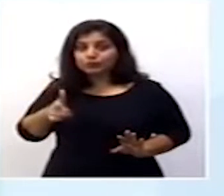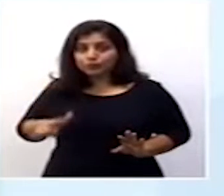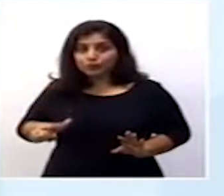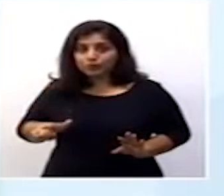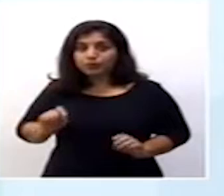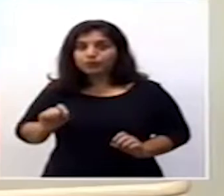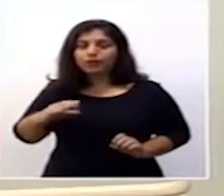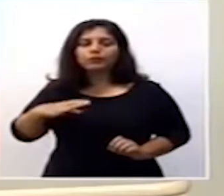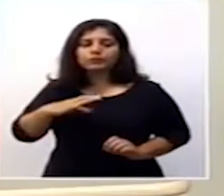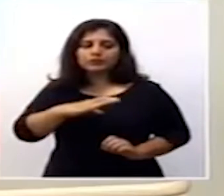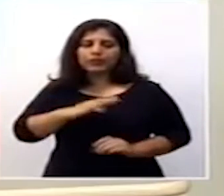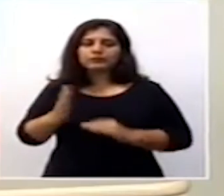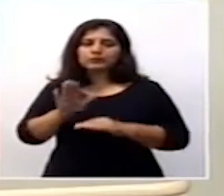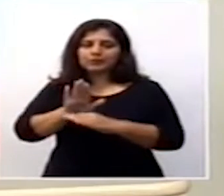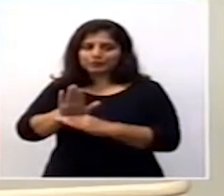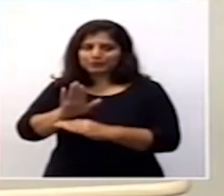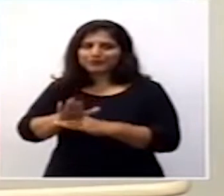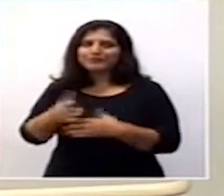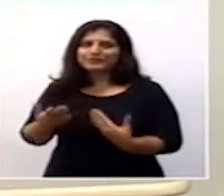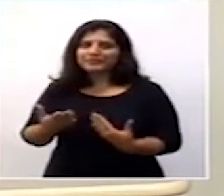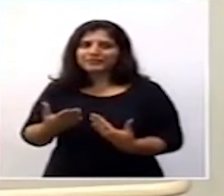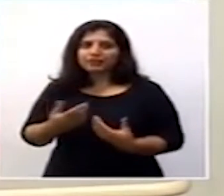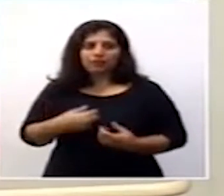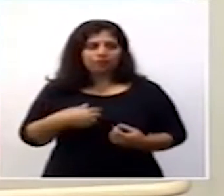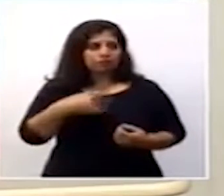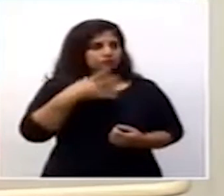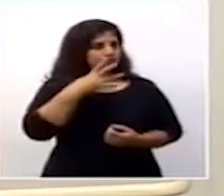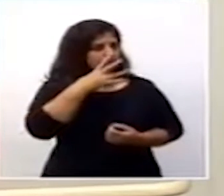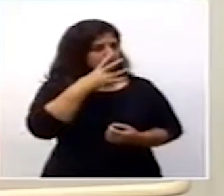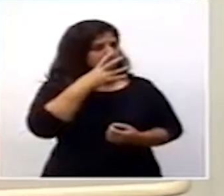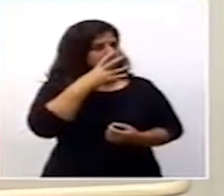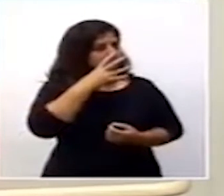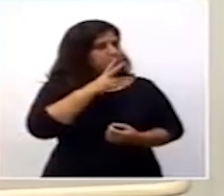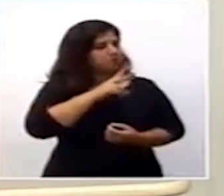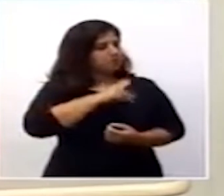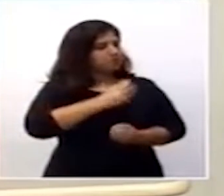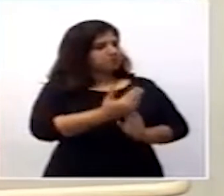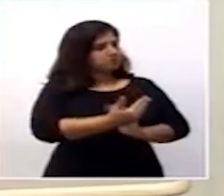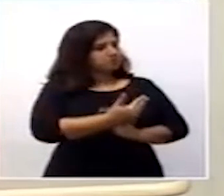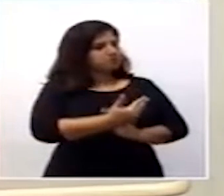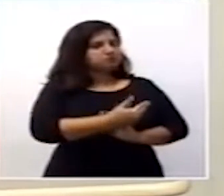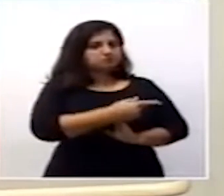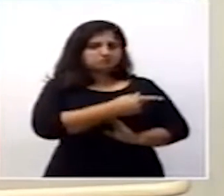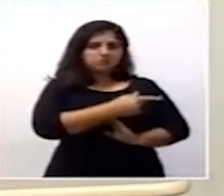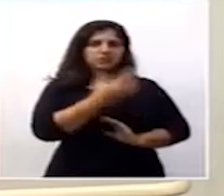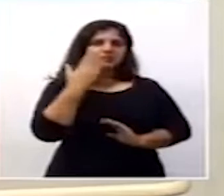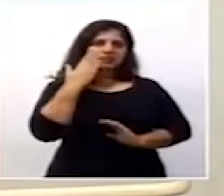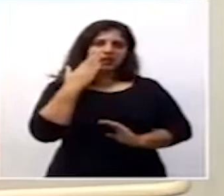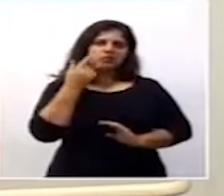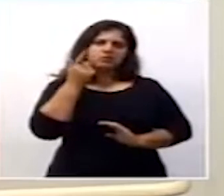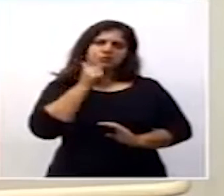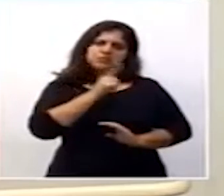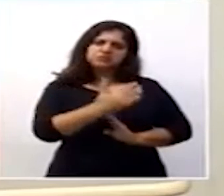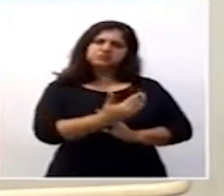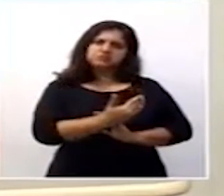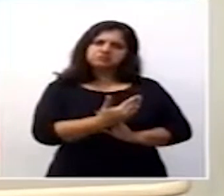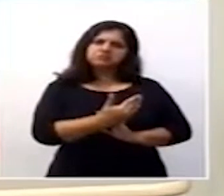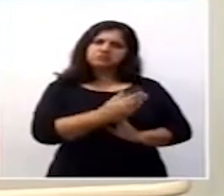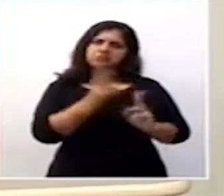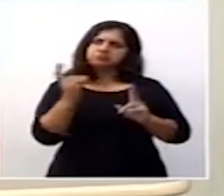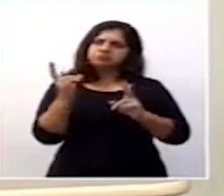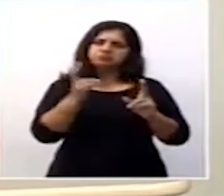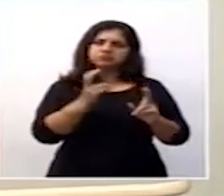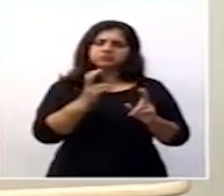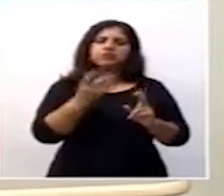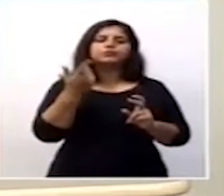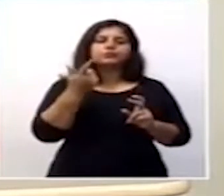Novamente, o cunhado acabou ajudando ele e ele ficou impressionado com a atitude e com como o cunhado conseguiu ajudá-lo. E